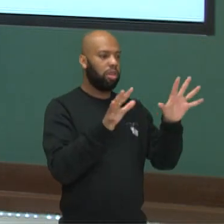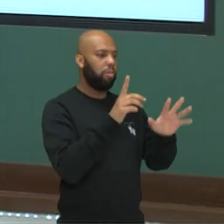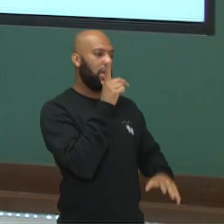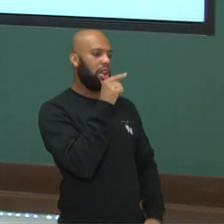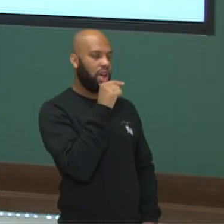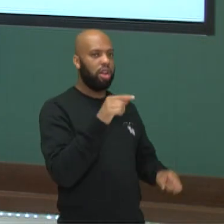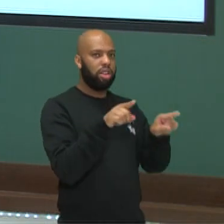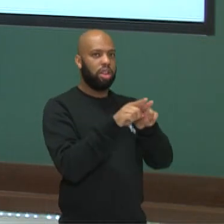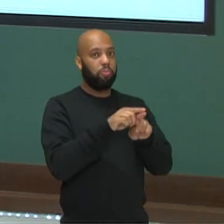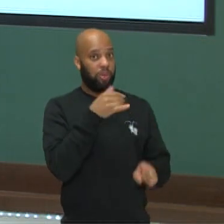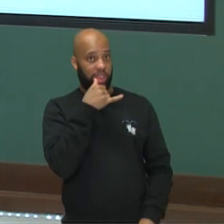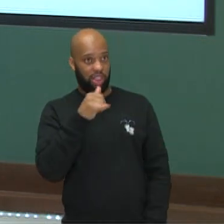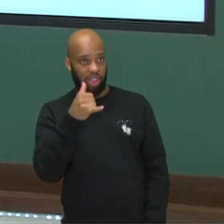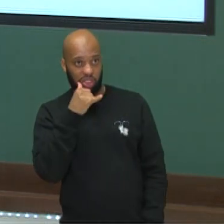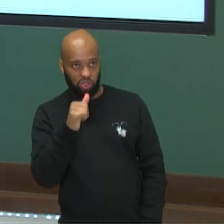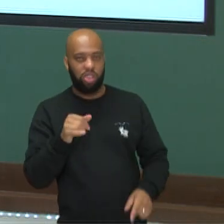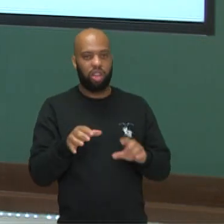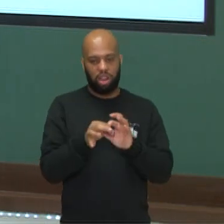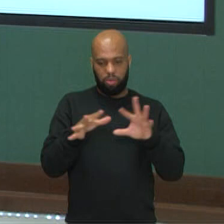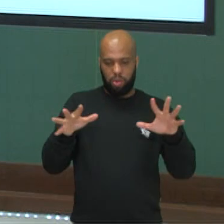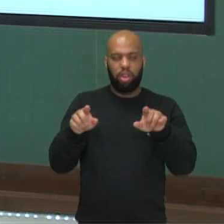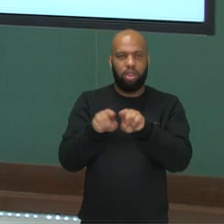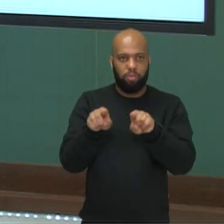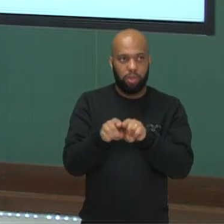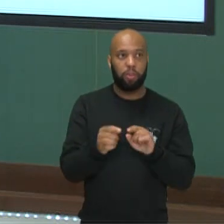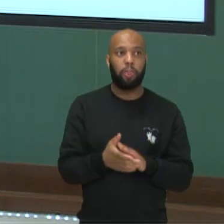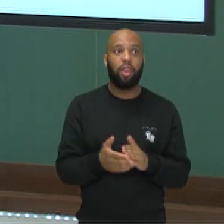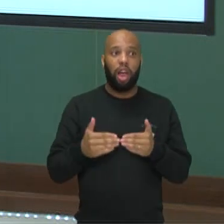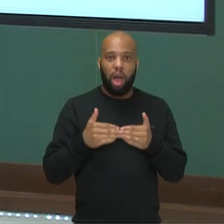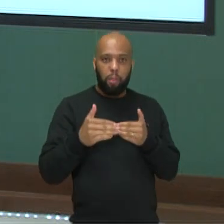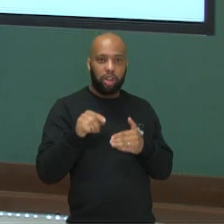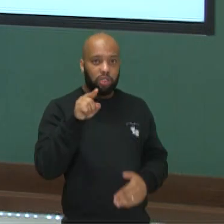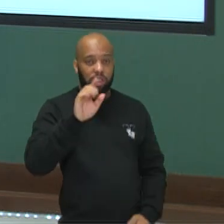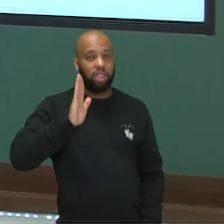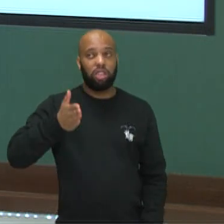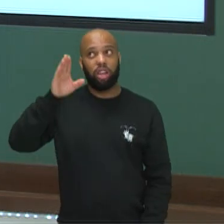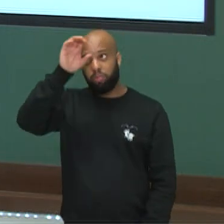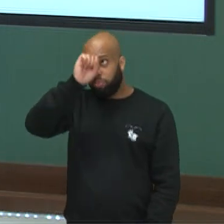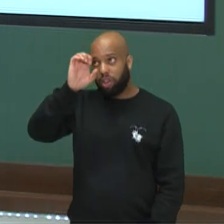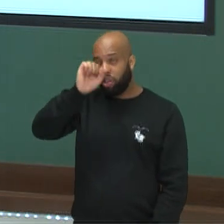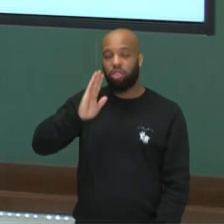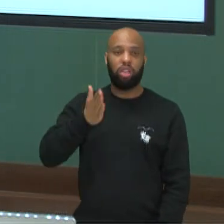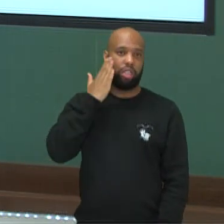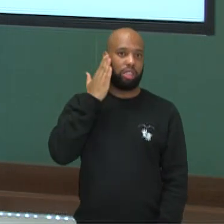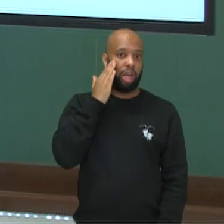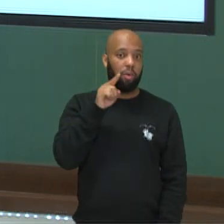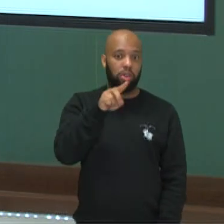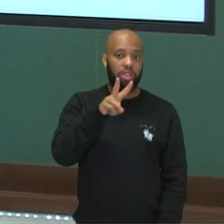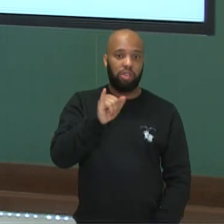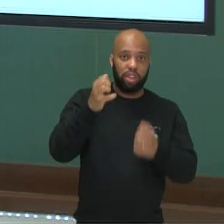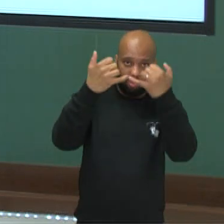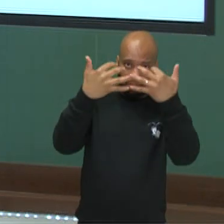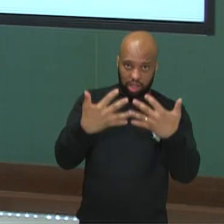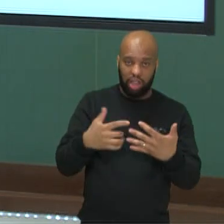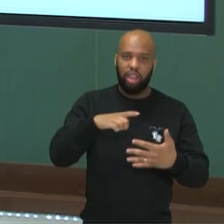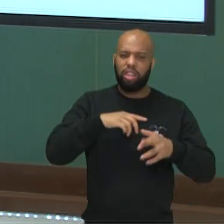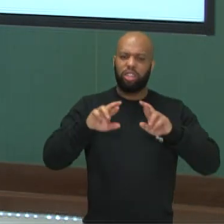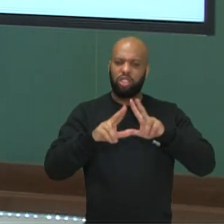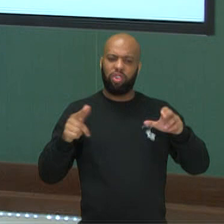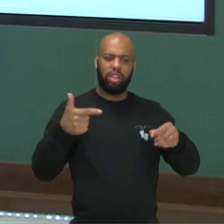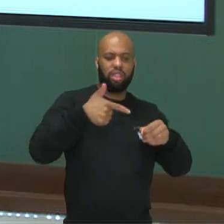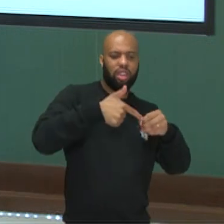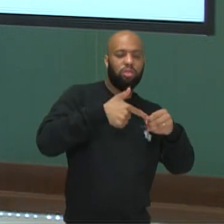água e energia, muita energia. Agora, a partir dos seus conhecimentos, explique qual a diferença entre abastecer um carro